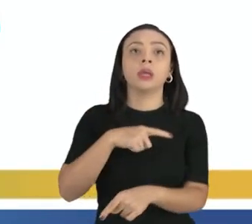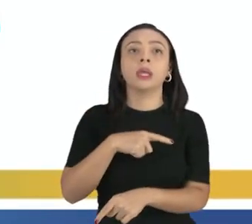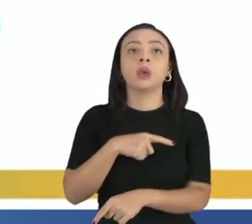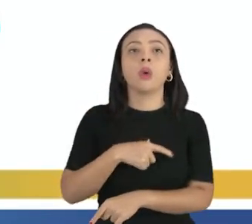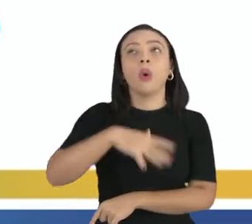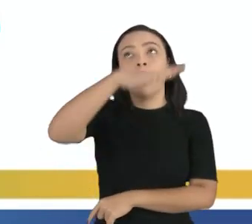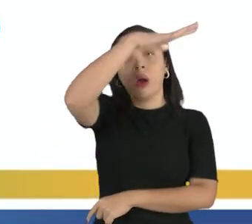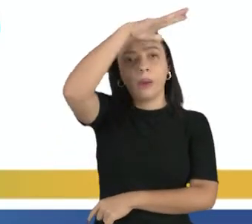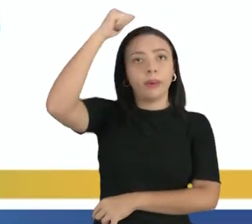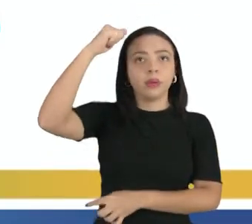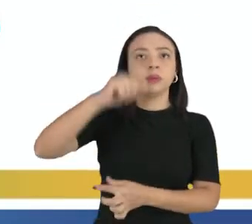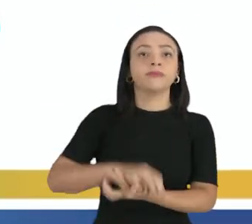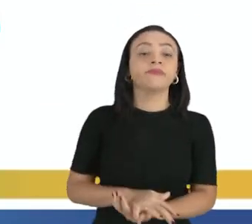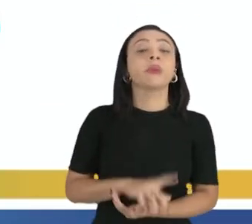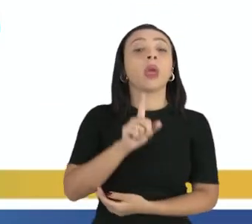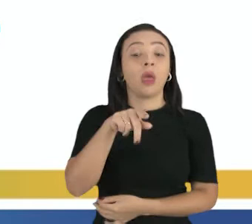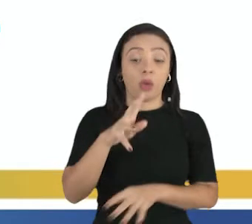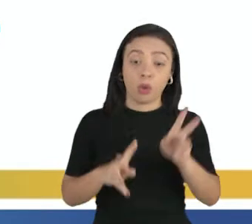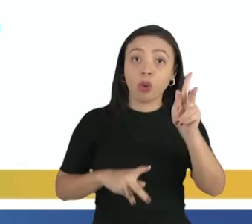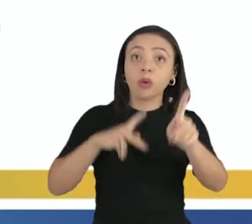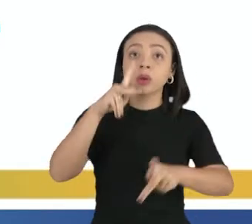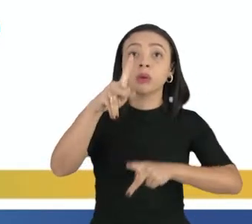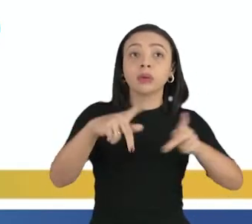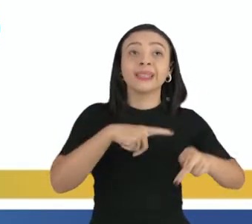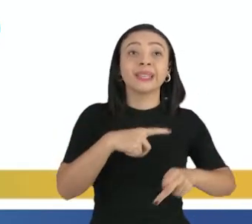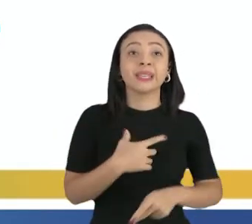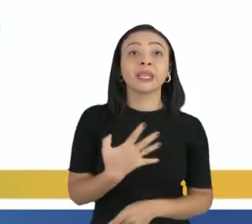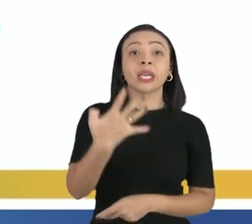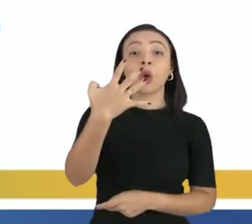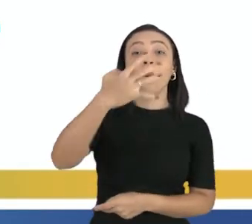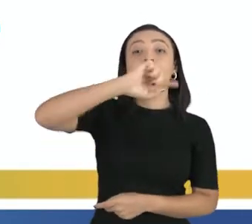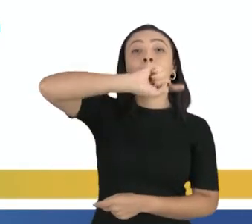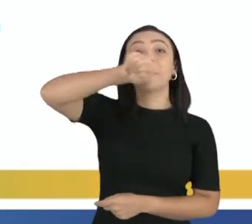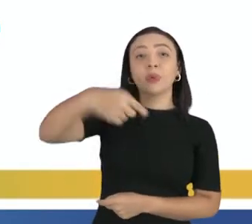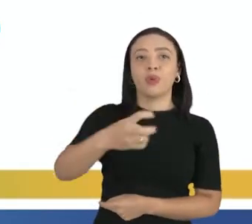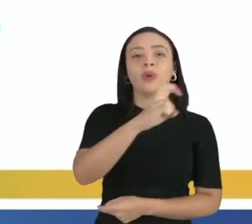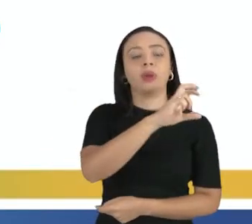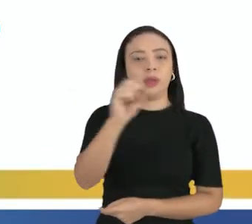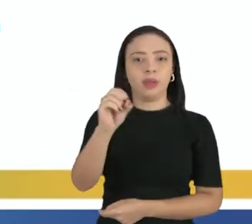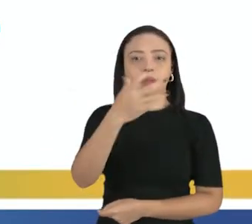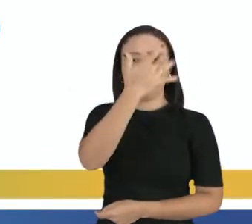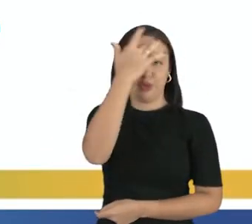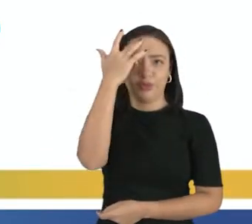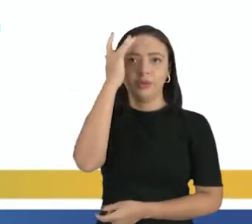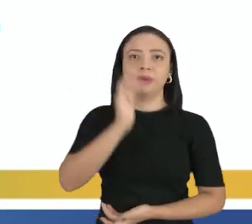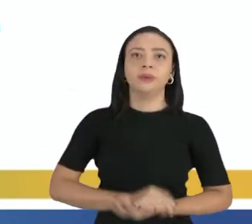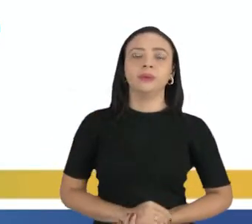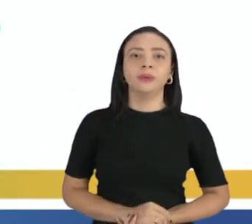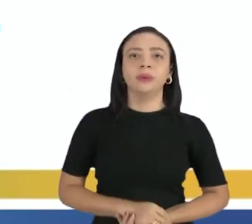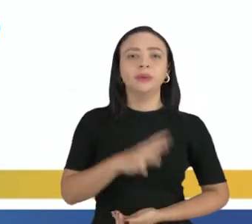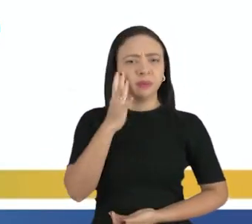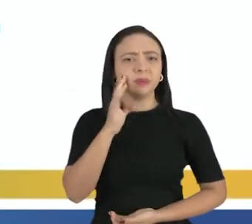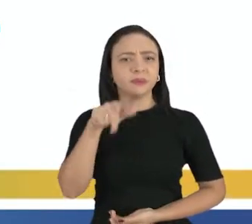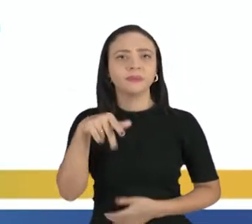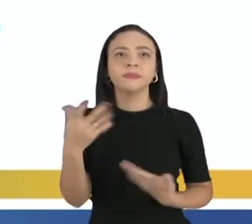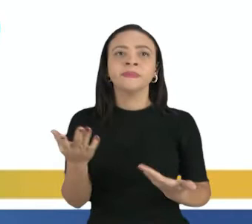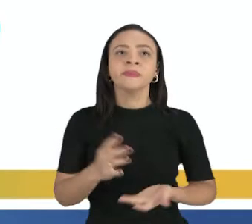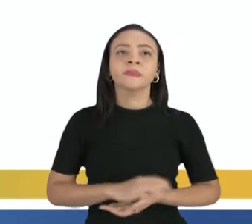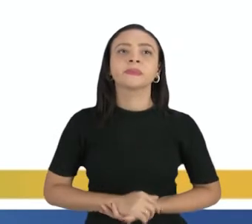Eles são uma população de 4.500 pessoas. Olha que bacana,